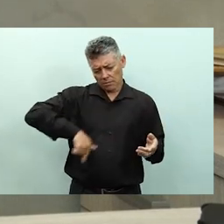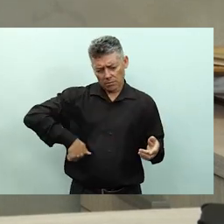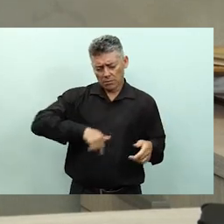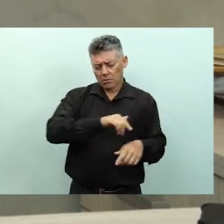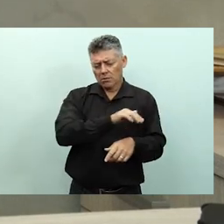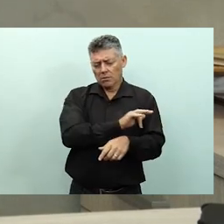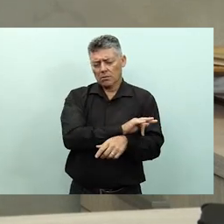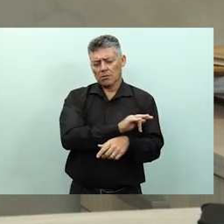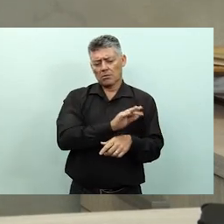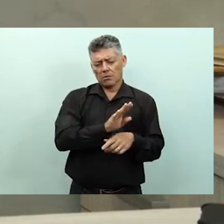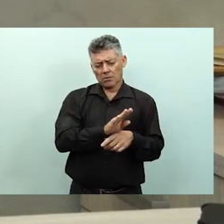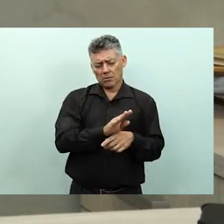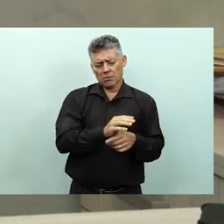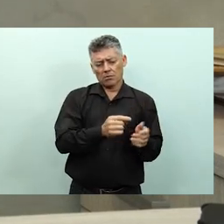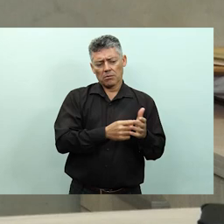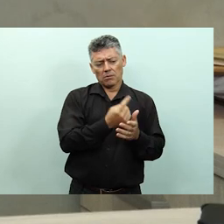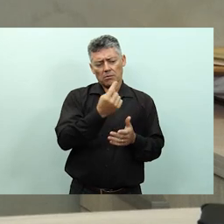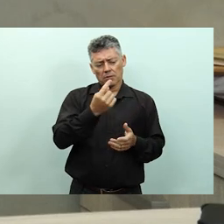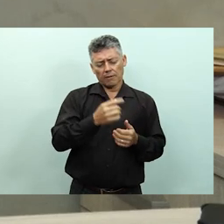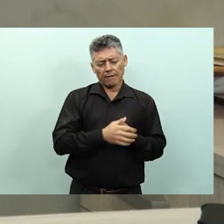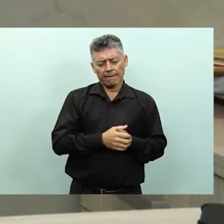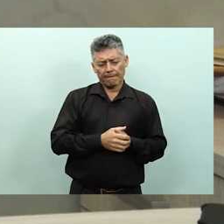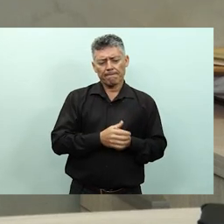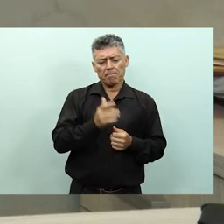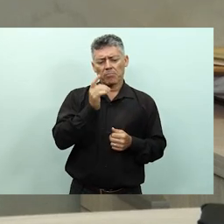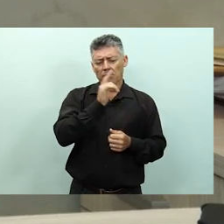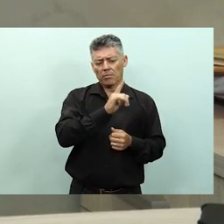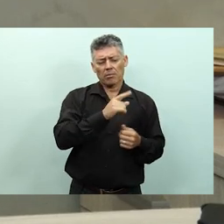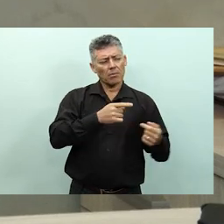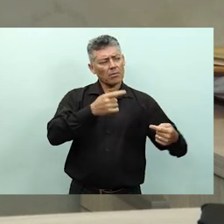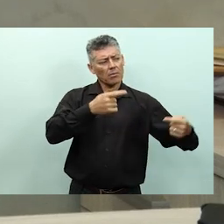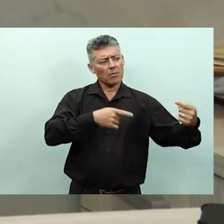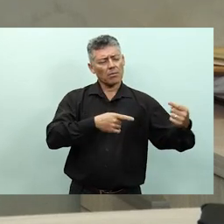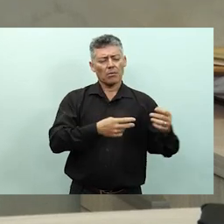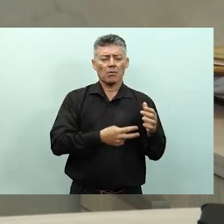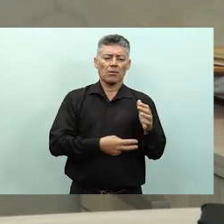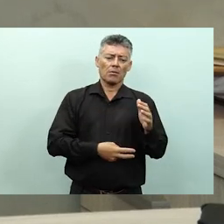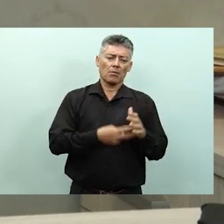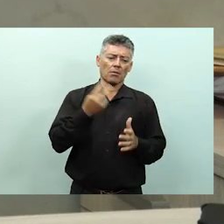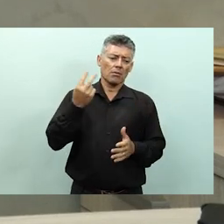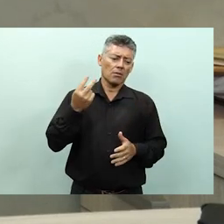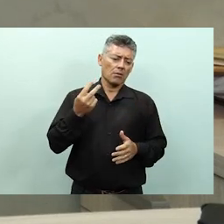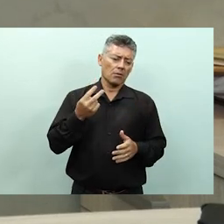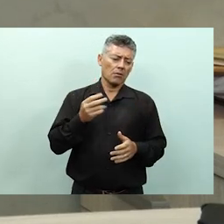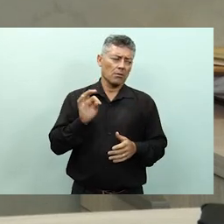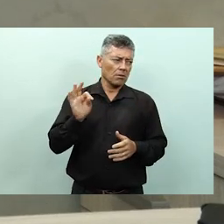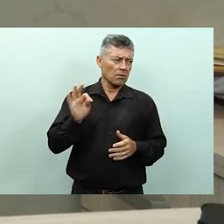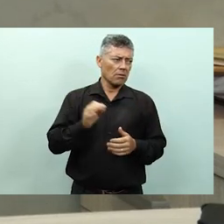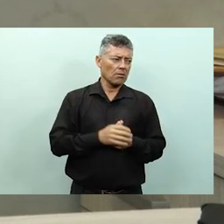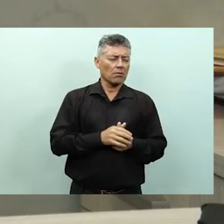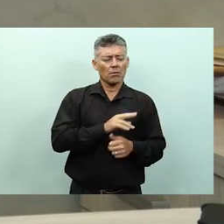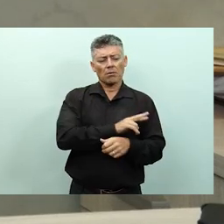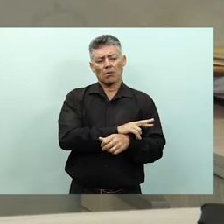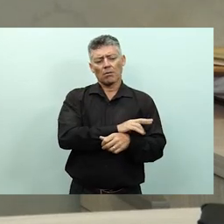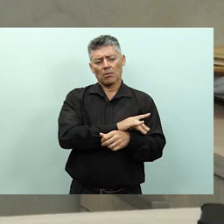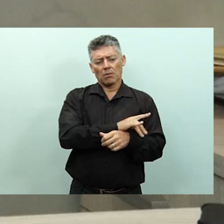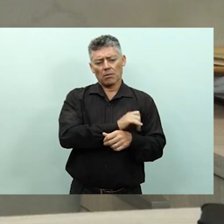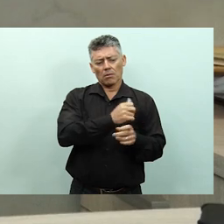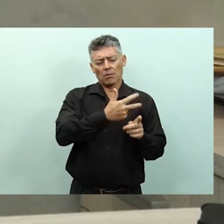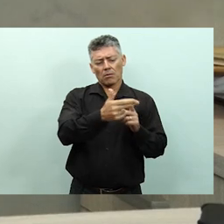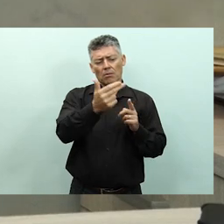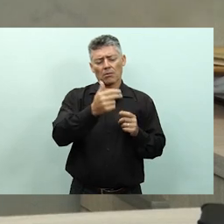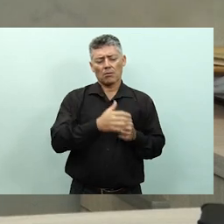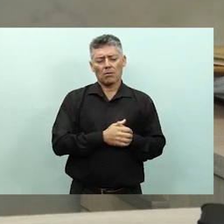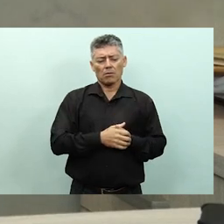disputou a prefeitura de Natal. E a disputa foi entre as duas no segundo turno, com Vilma saindo